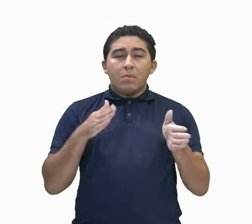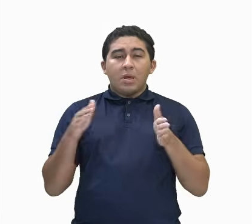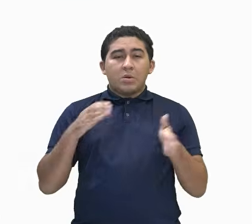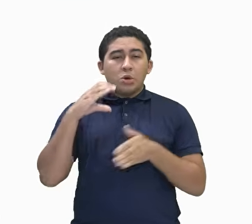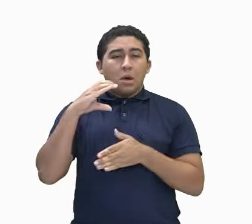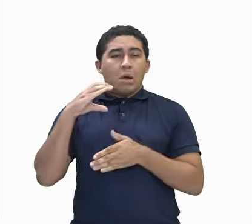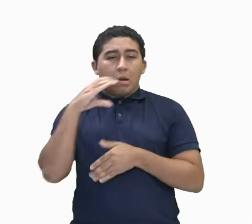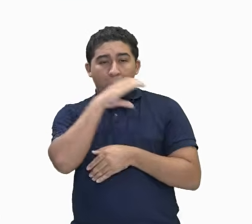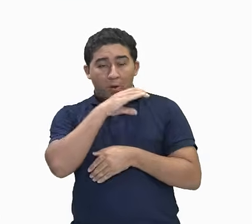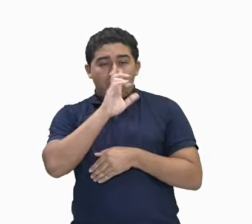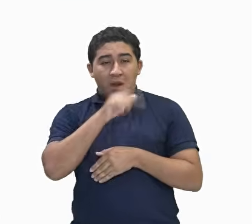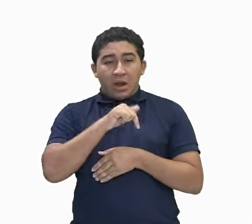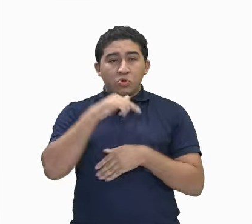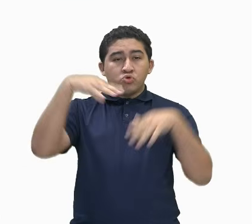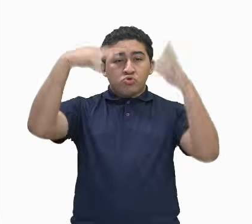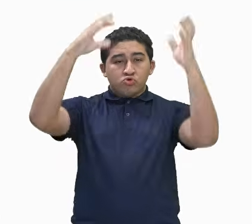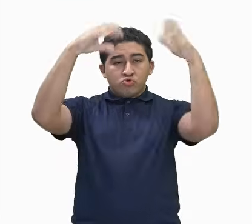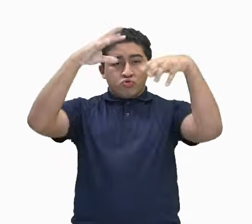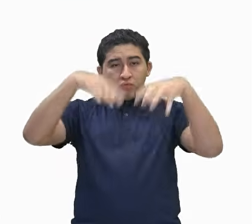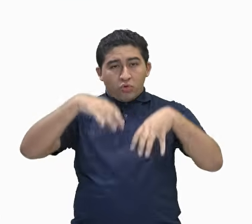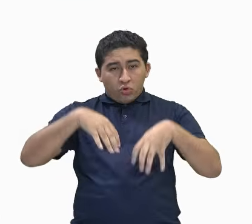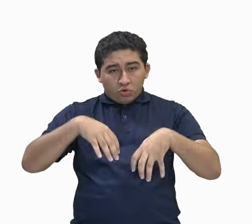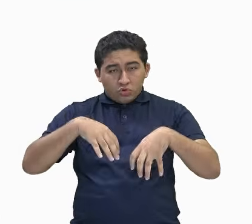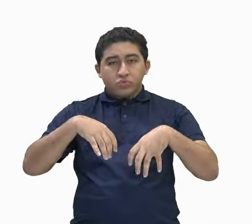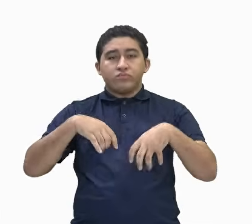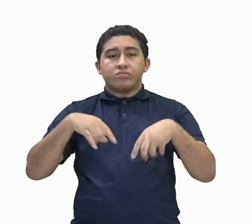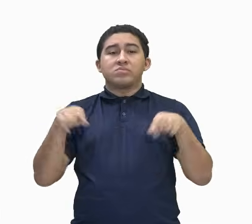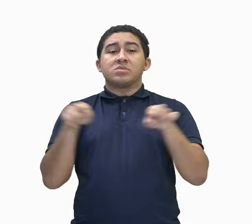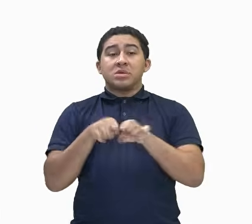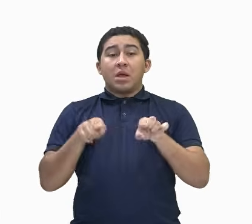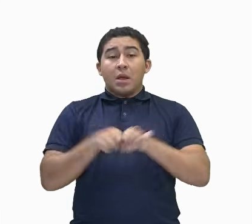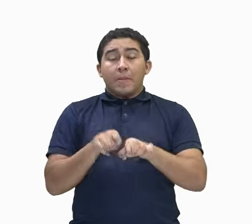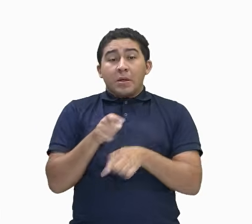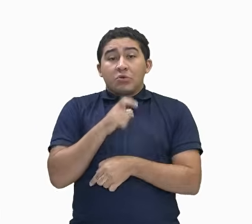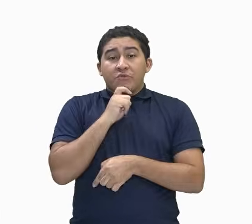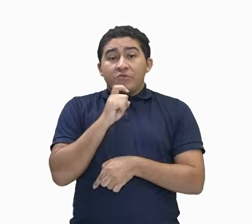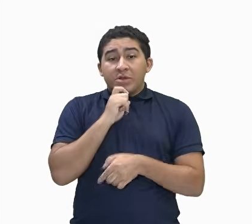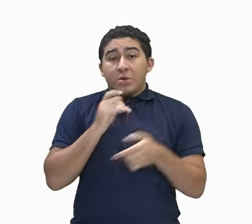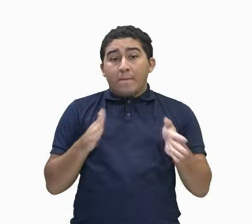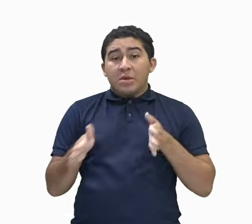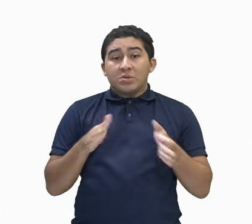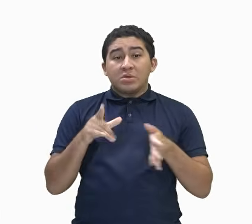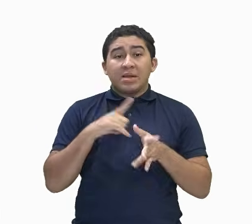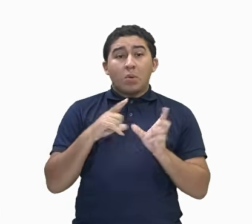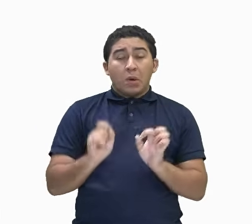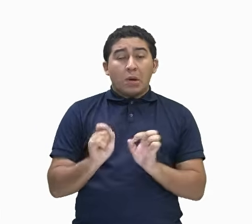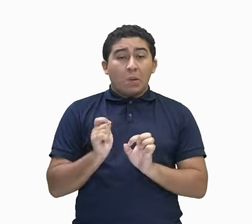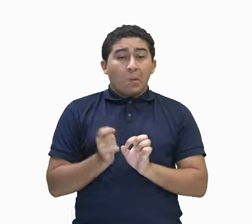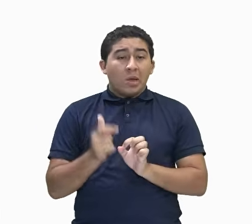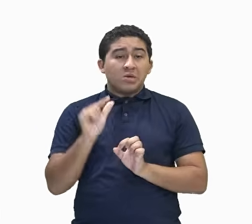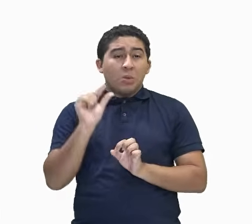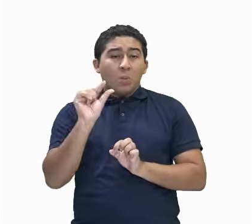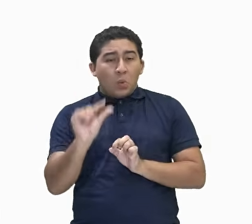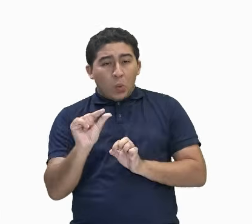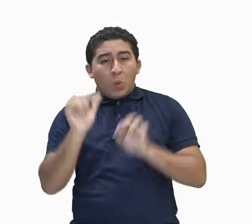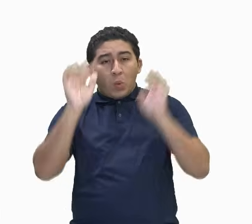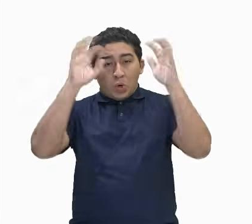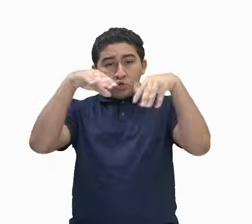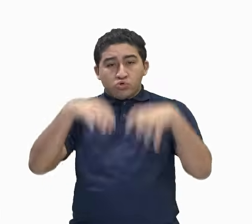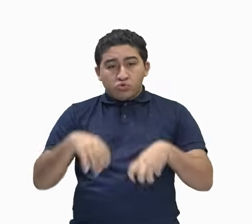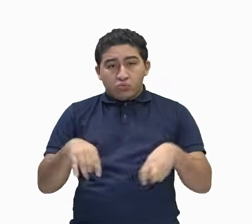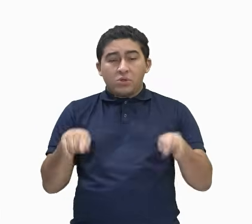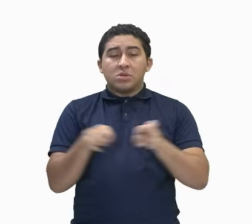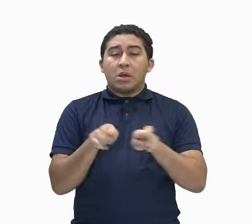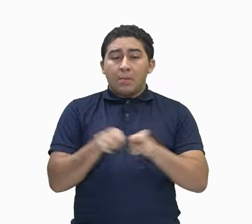inverno, Na verdade, os verões vão ser chuvosos e no inverno ocorre o quê? Pouca